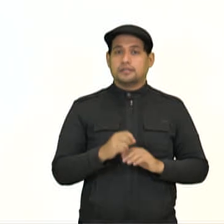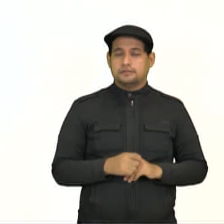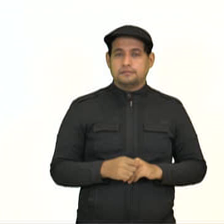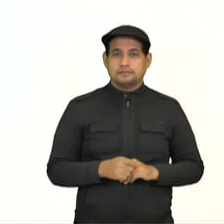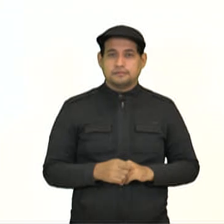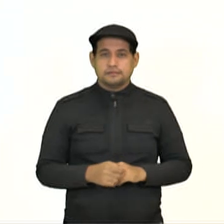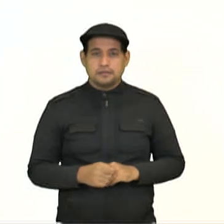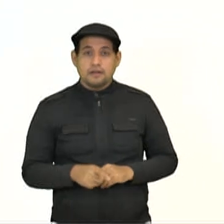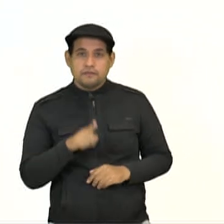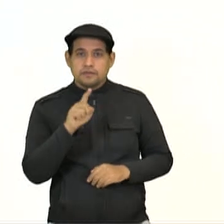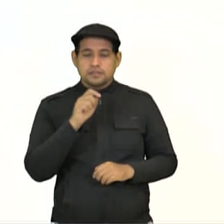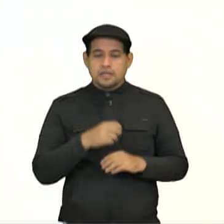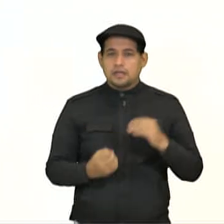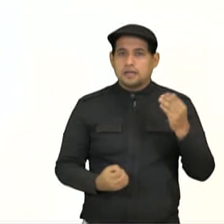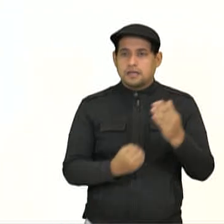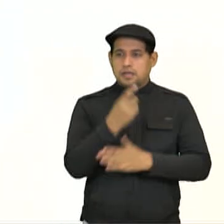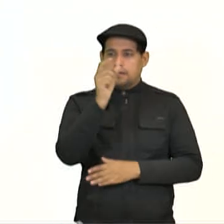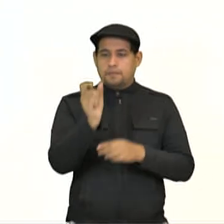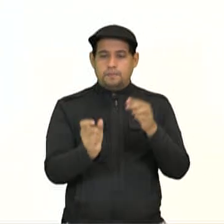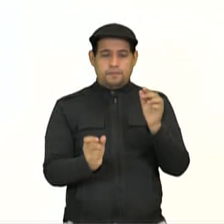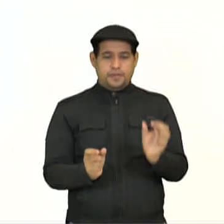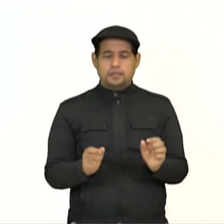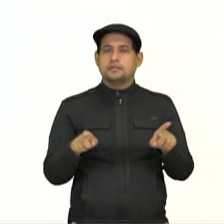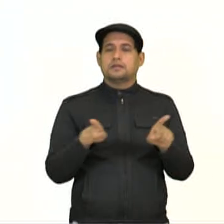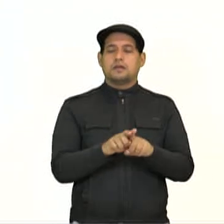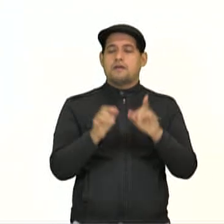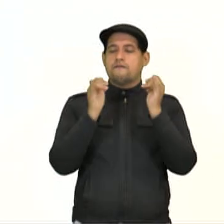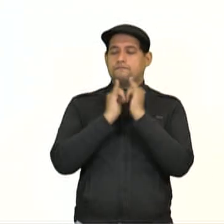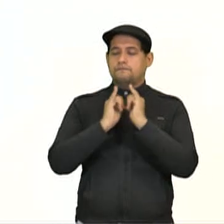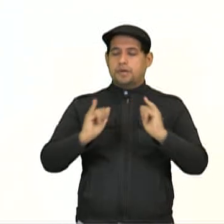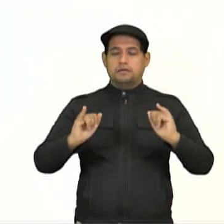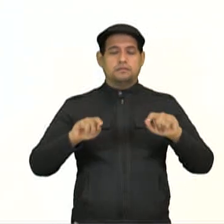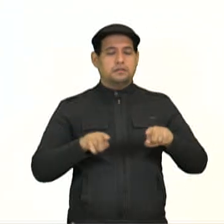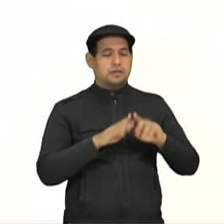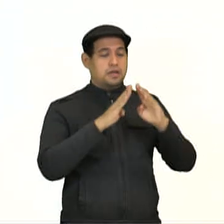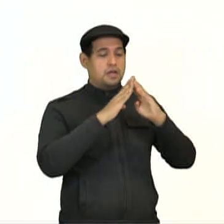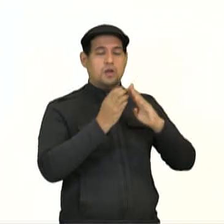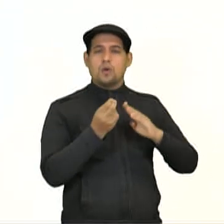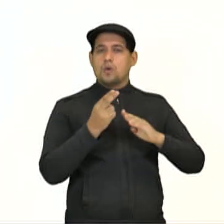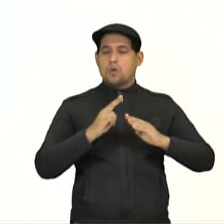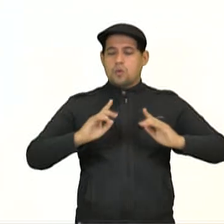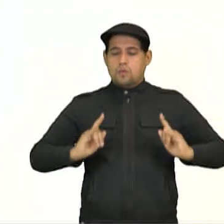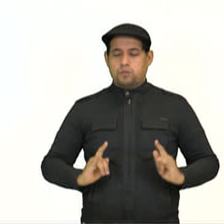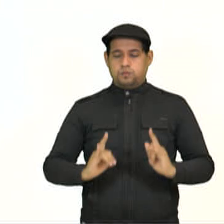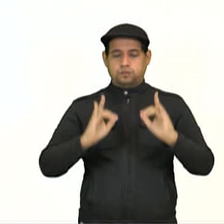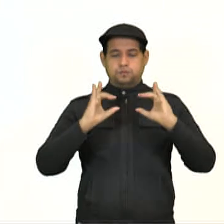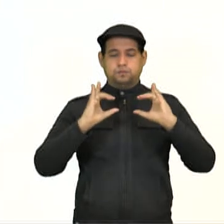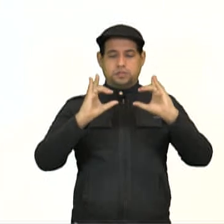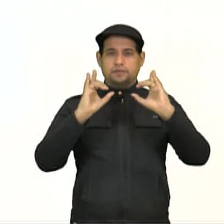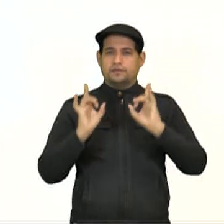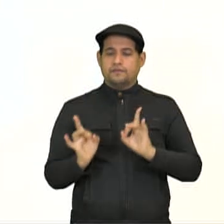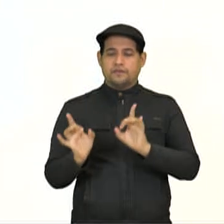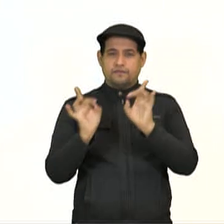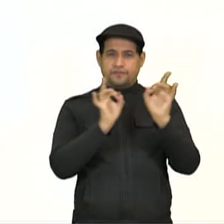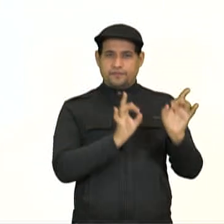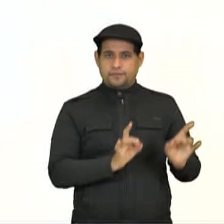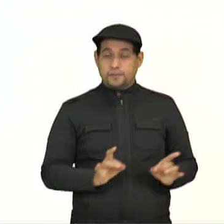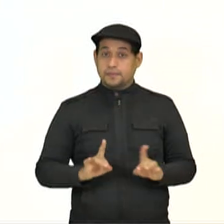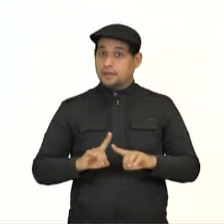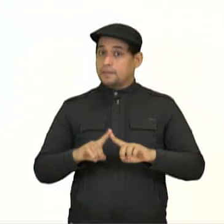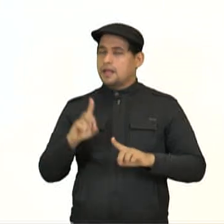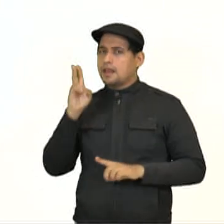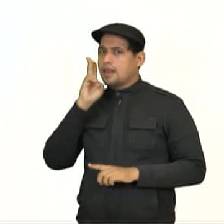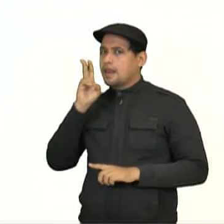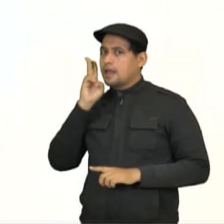você produzir um classificado anunciando uma casa ou um apartamento para venda.